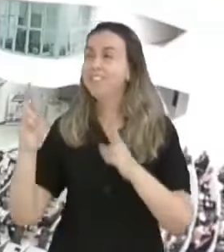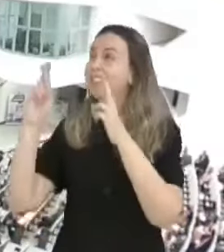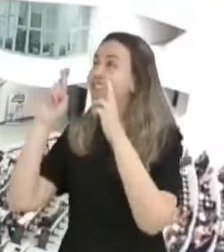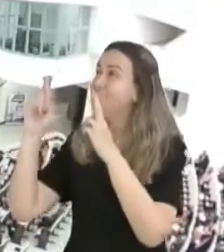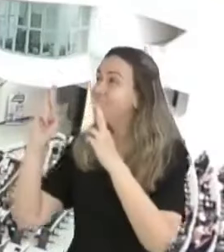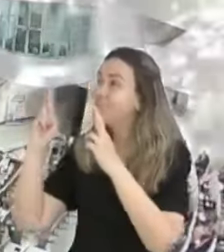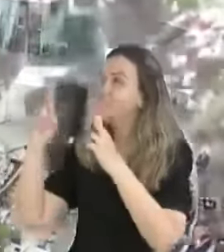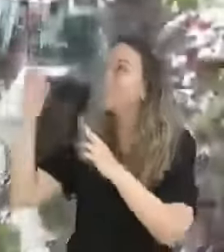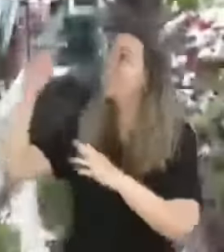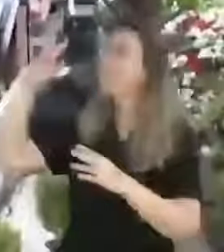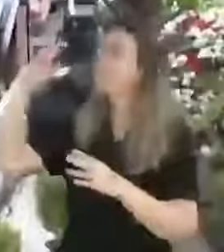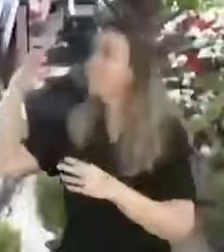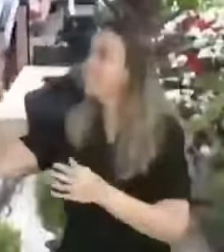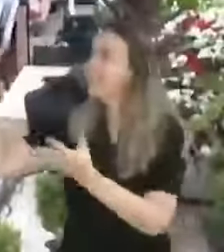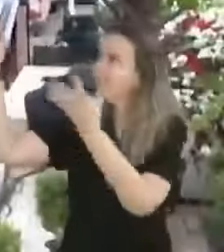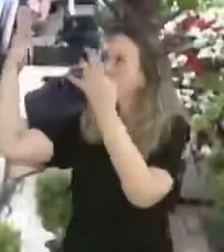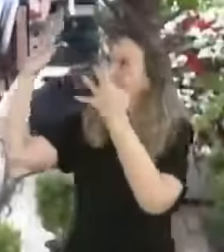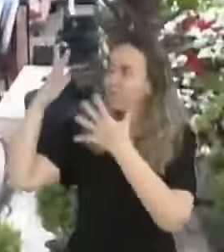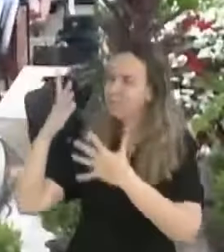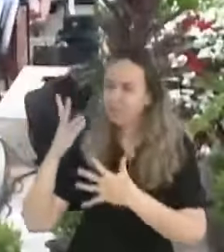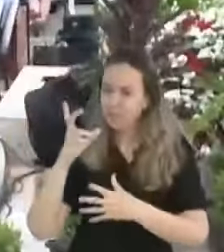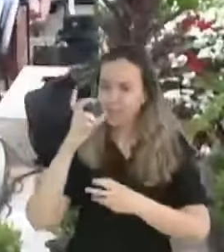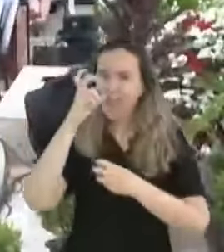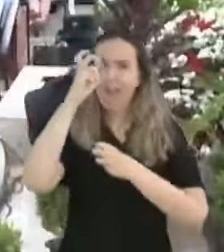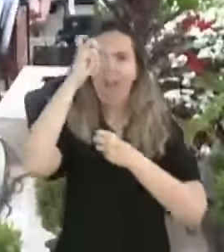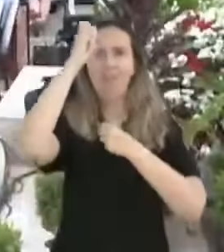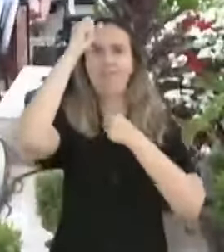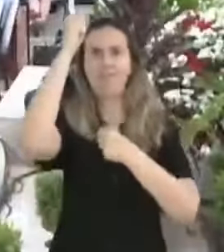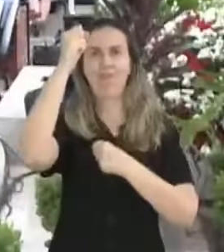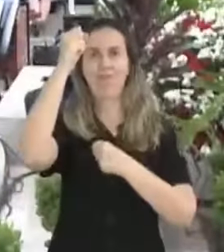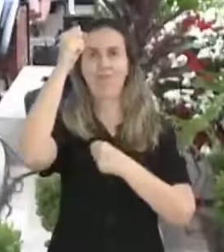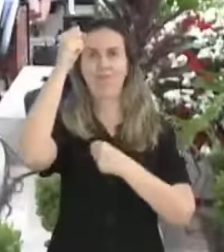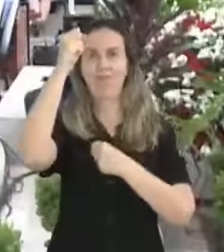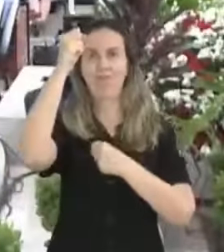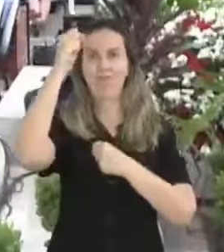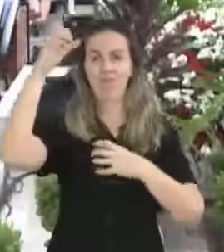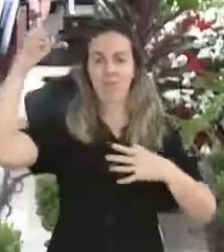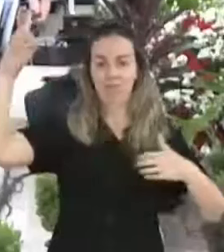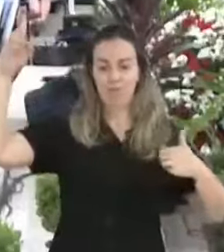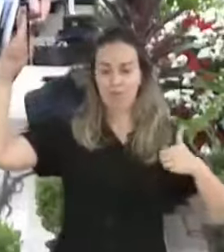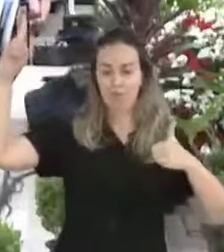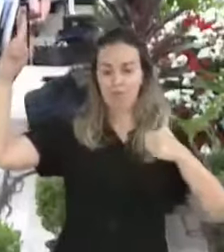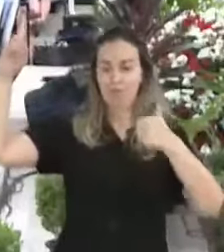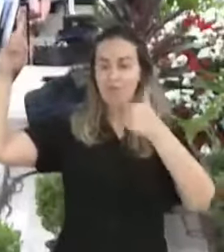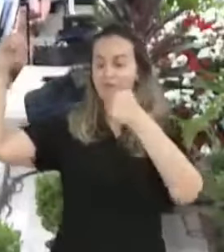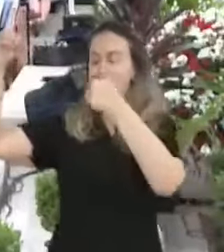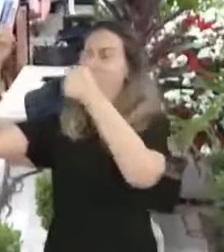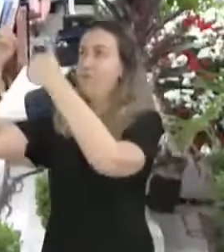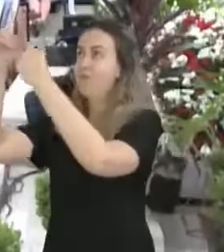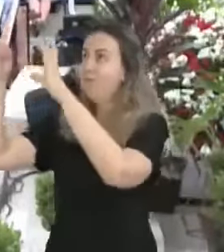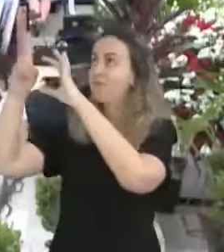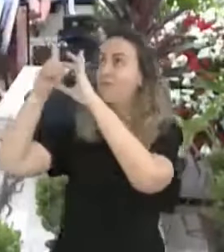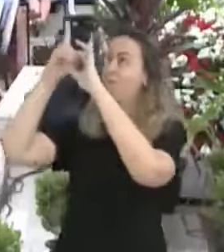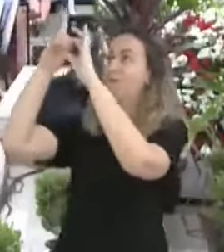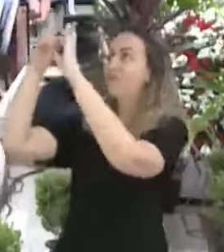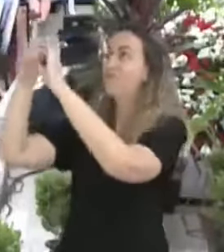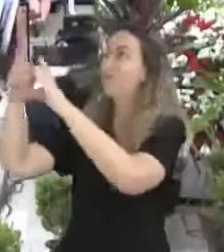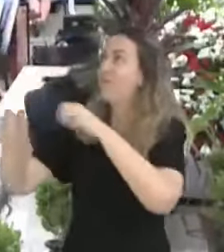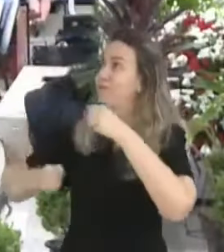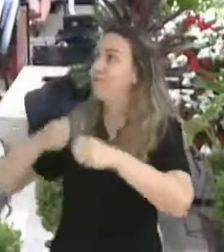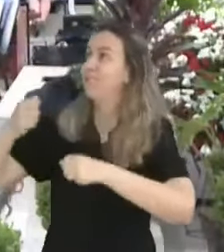Senhor renovarão as suas forças, subirão com asas como águia, correrão e não se